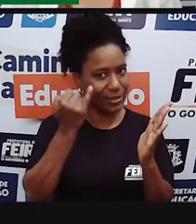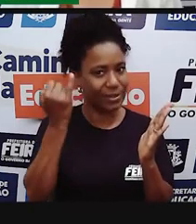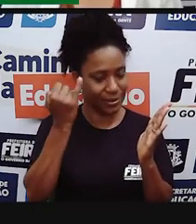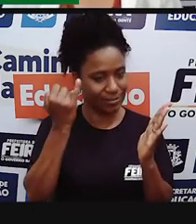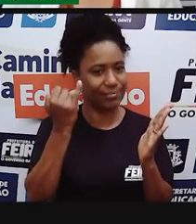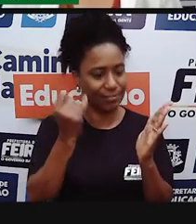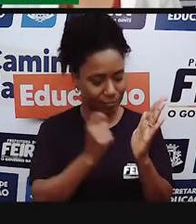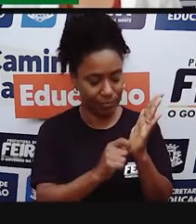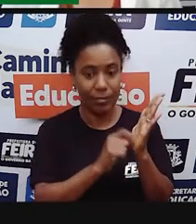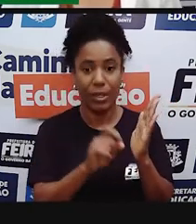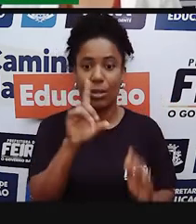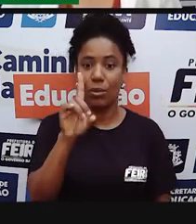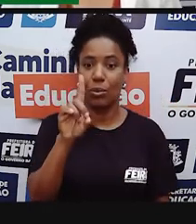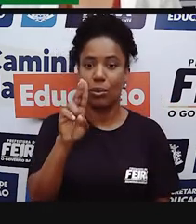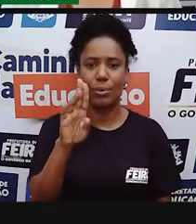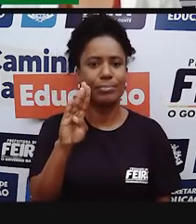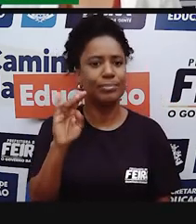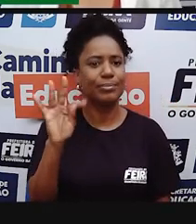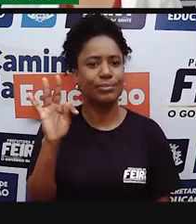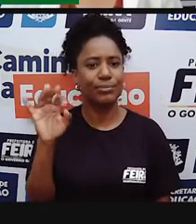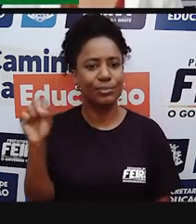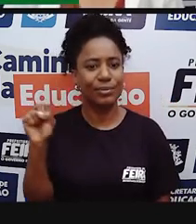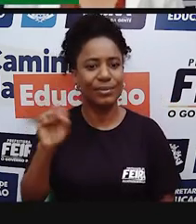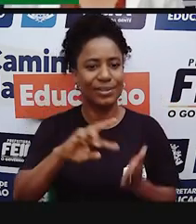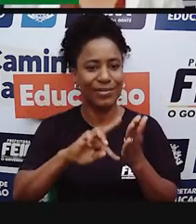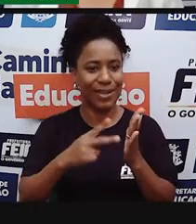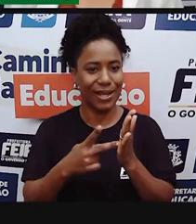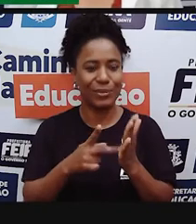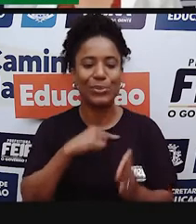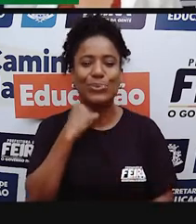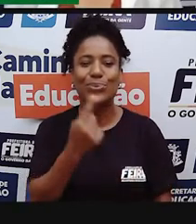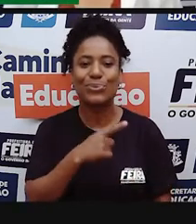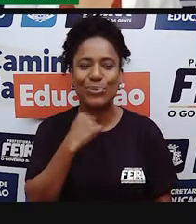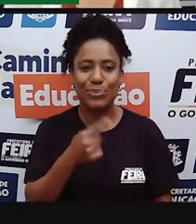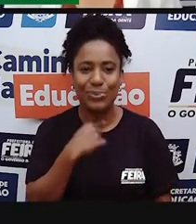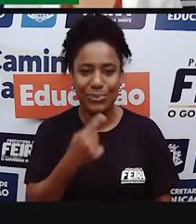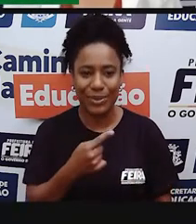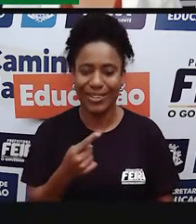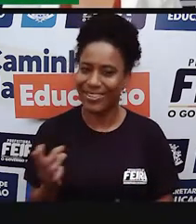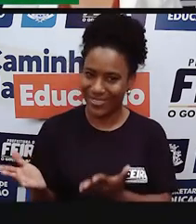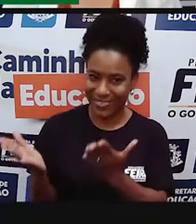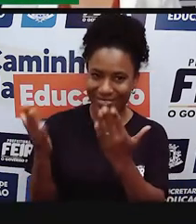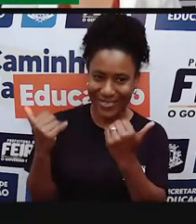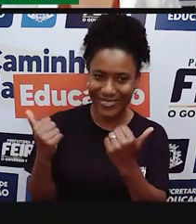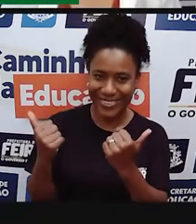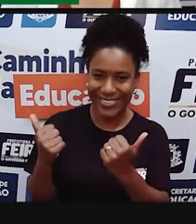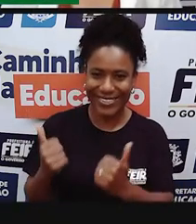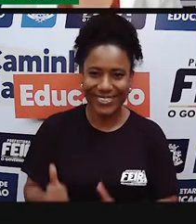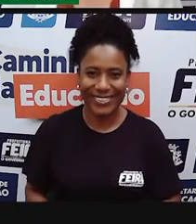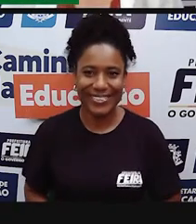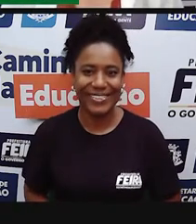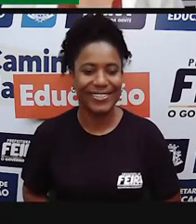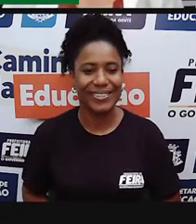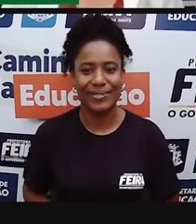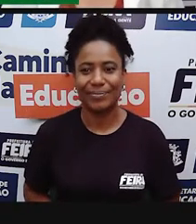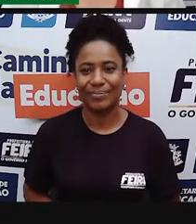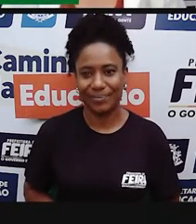dalt significa duvido Ok se o dente Let's kill him